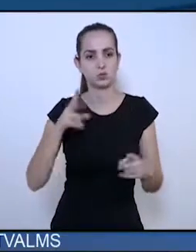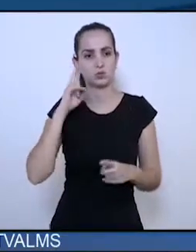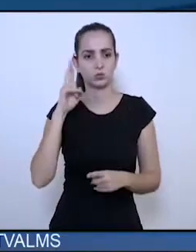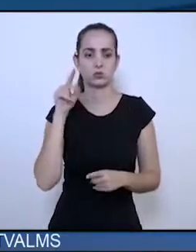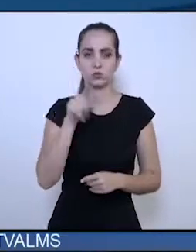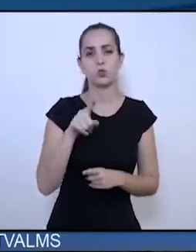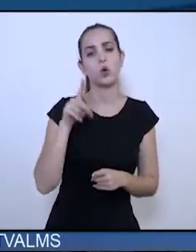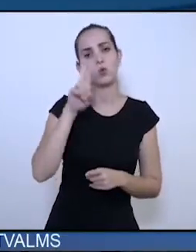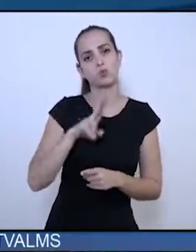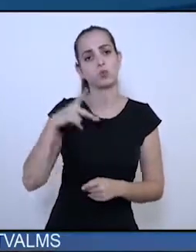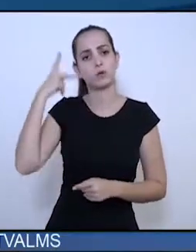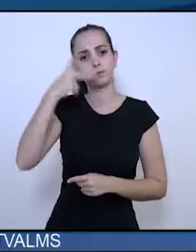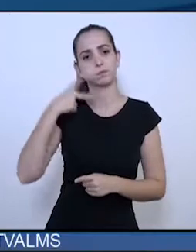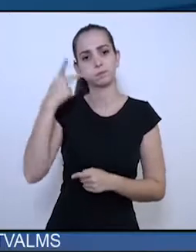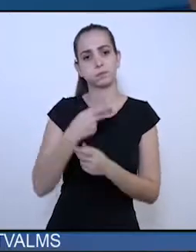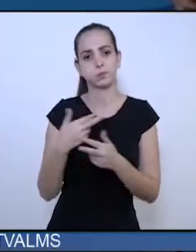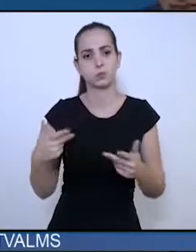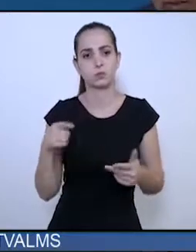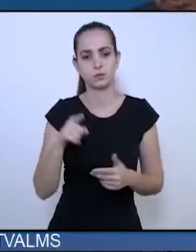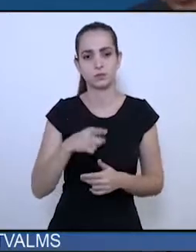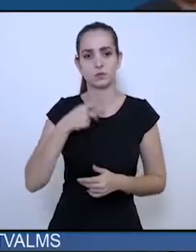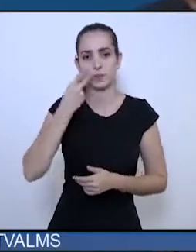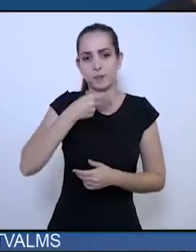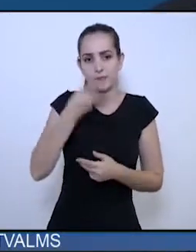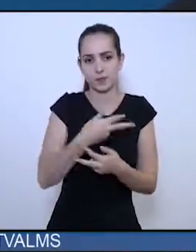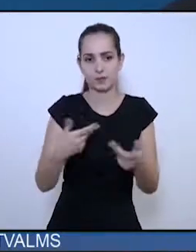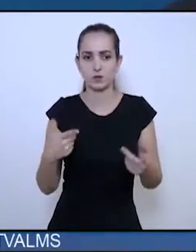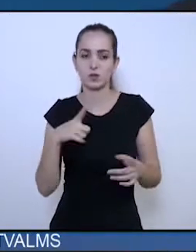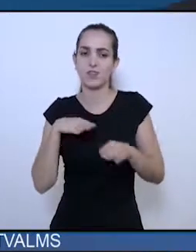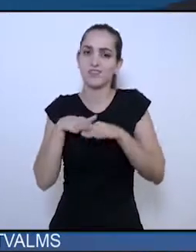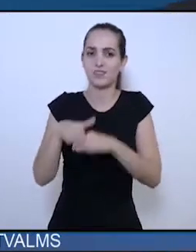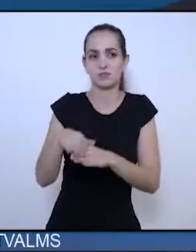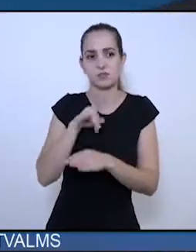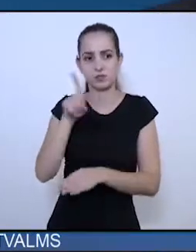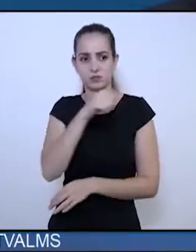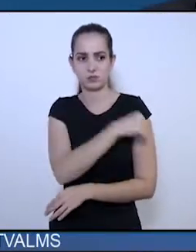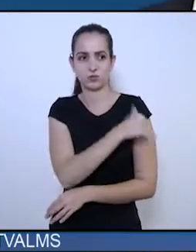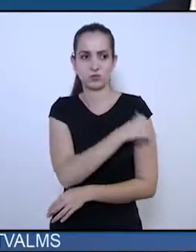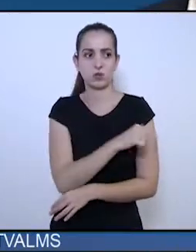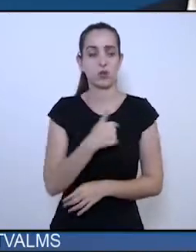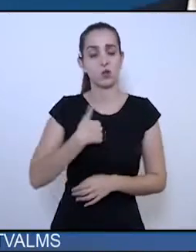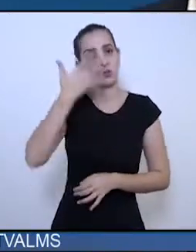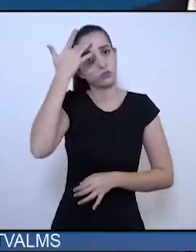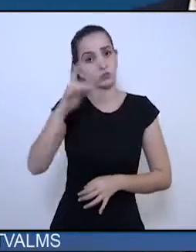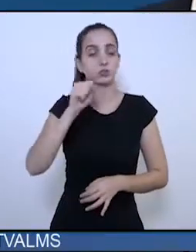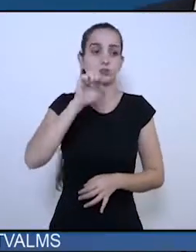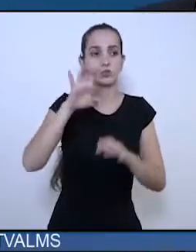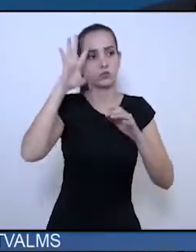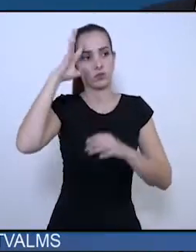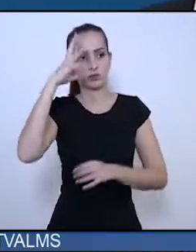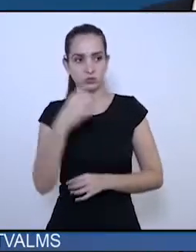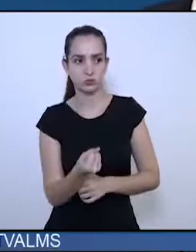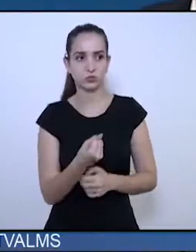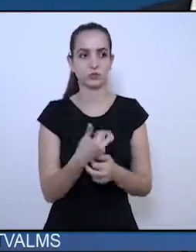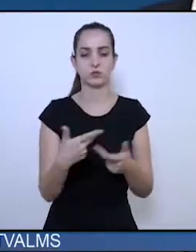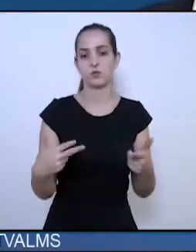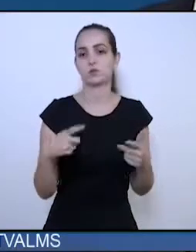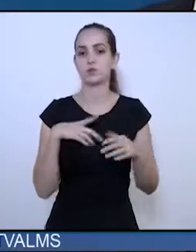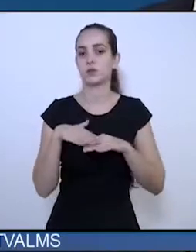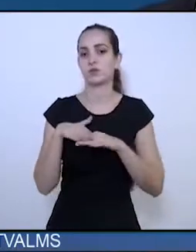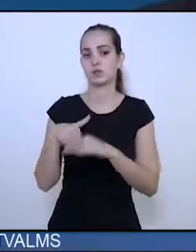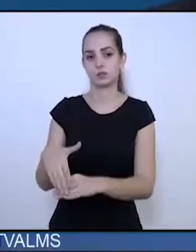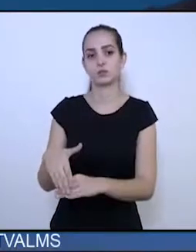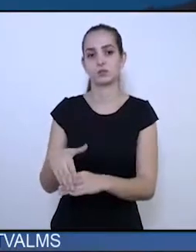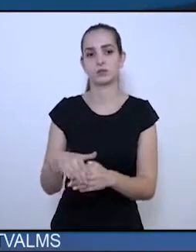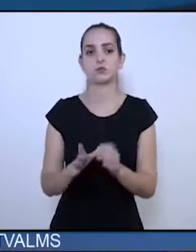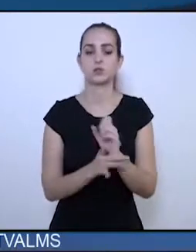usando politicamente desse discurso da intervenção do Rio de Janeiro. Não sei se vai resolver a intervenção, o